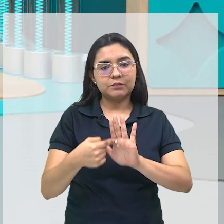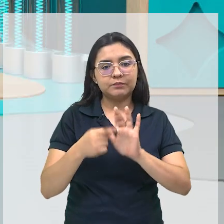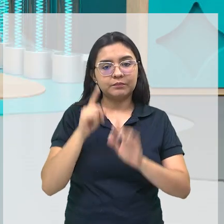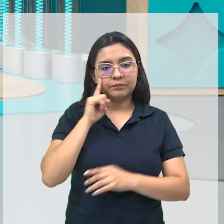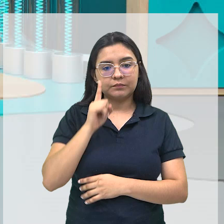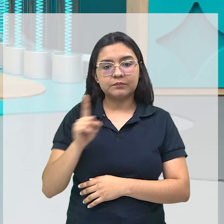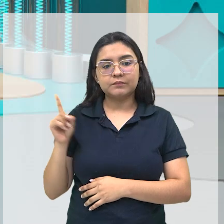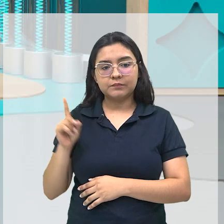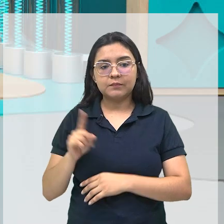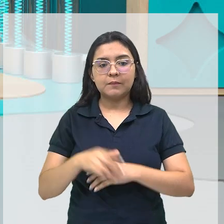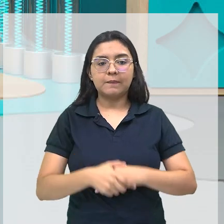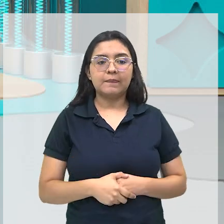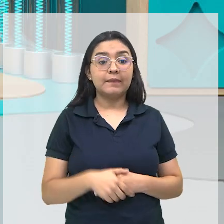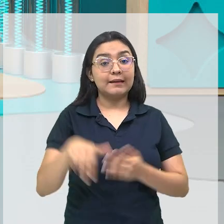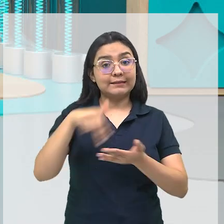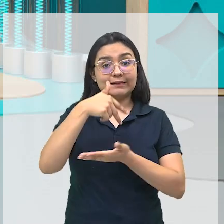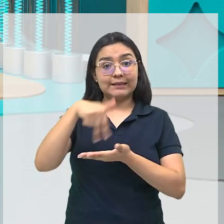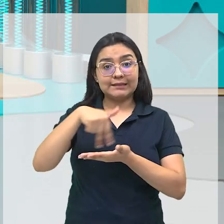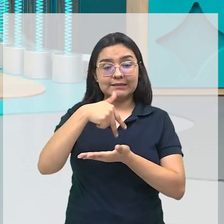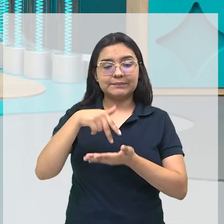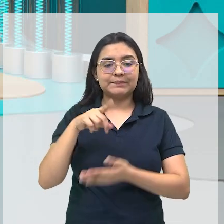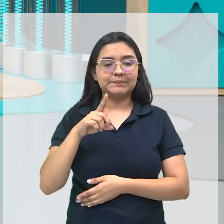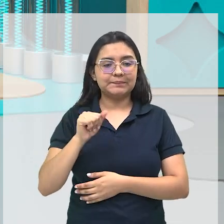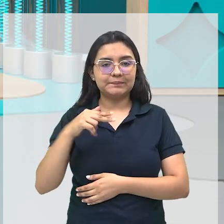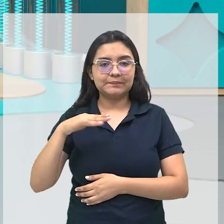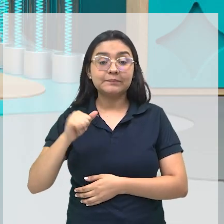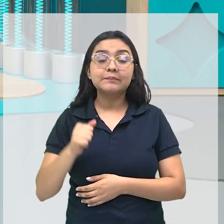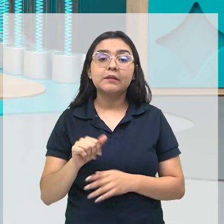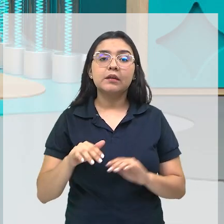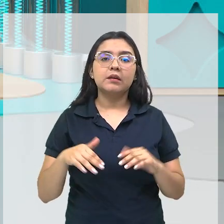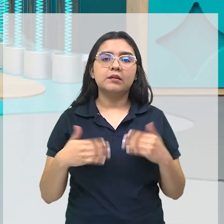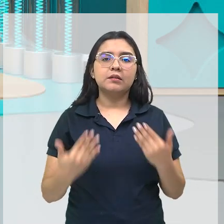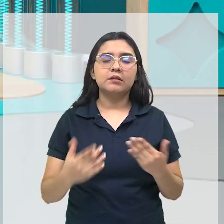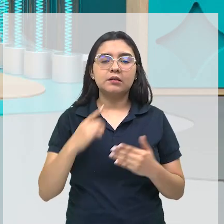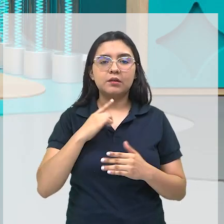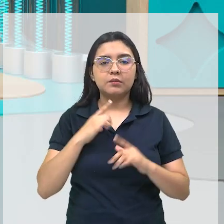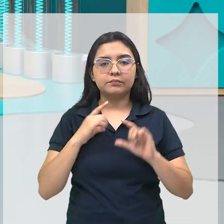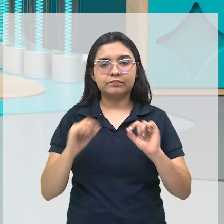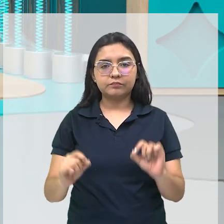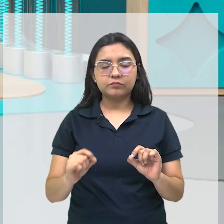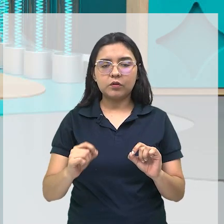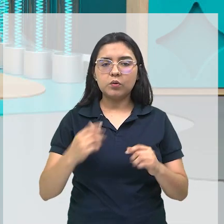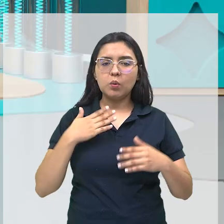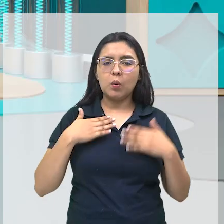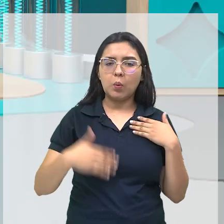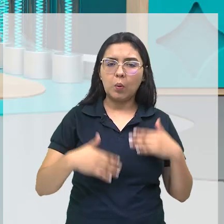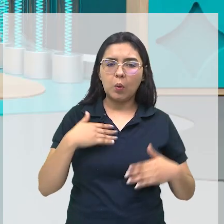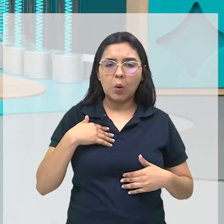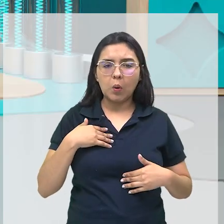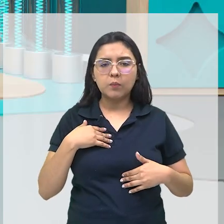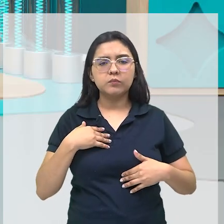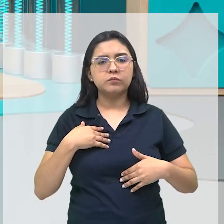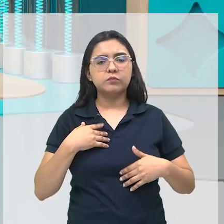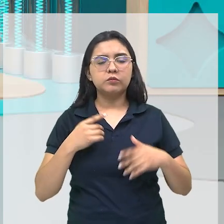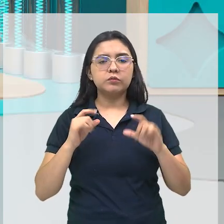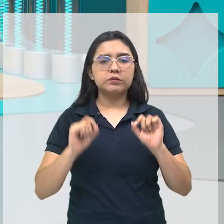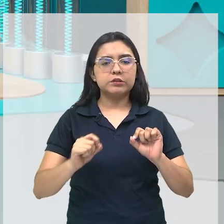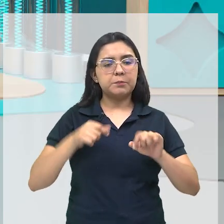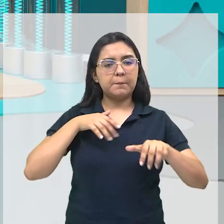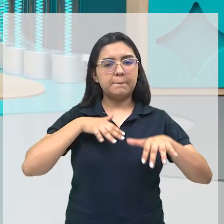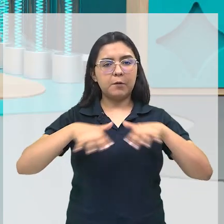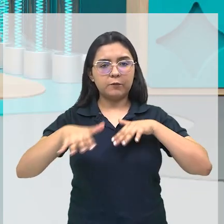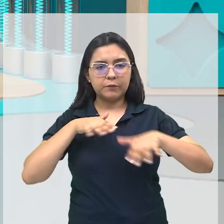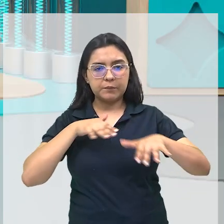agora, olha, a dança, né? Essa manifestação do corpo, essa forma de se movimentar,